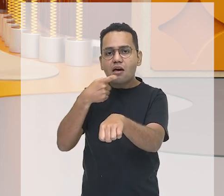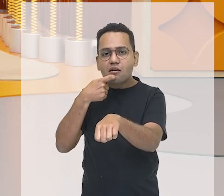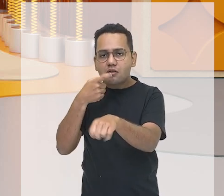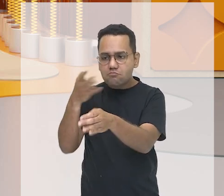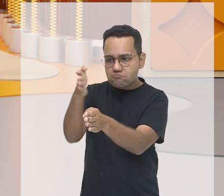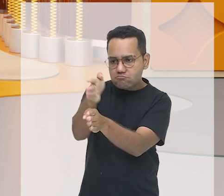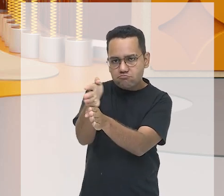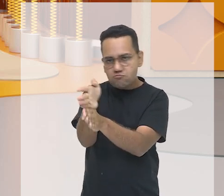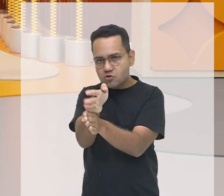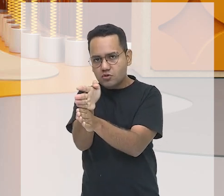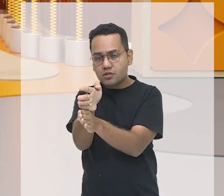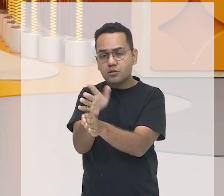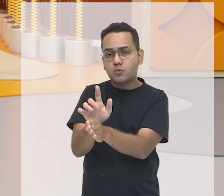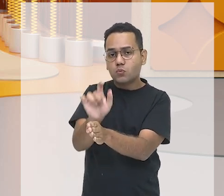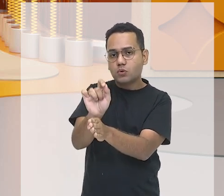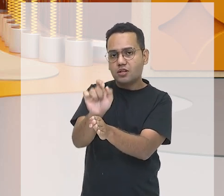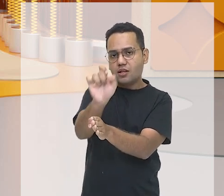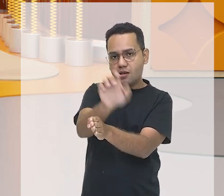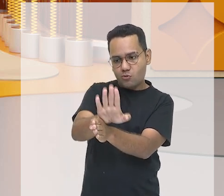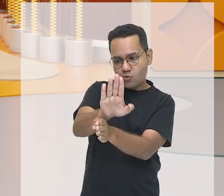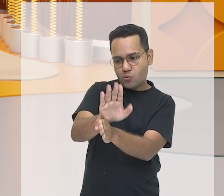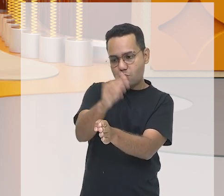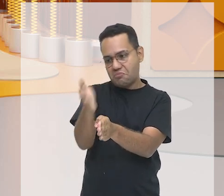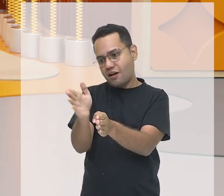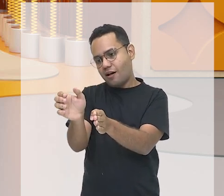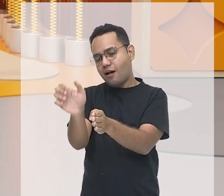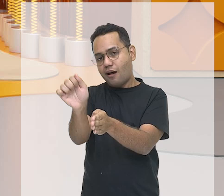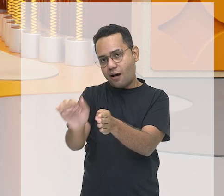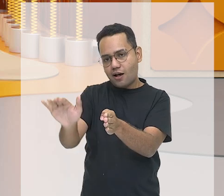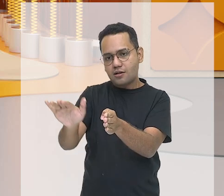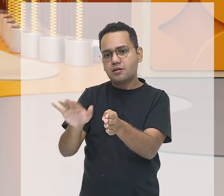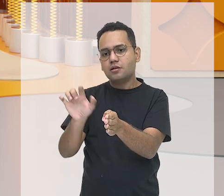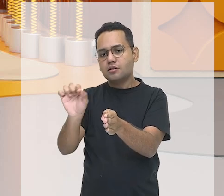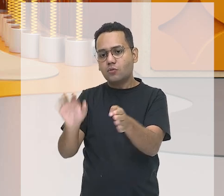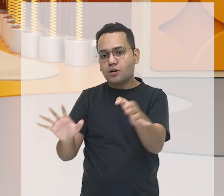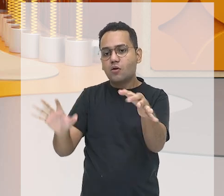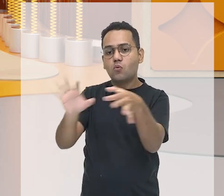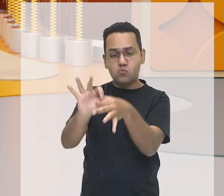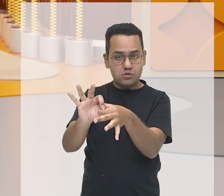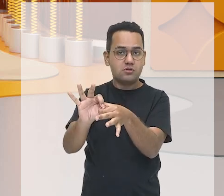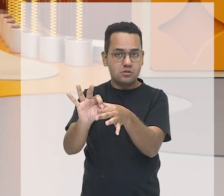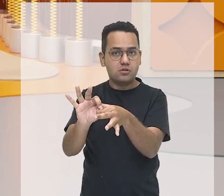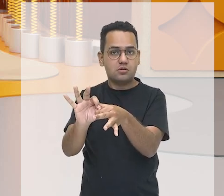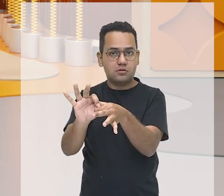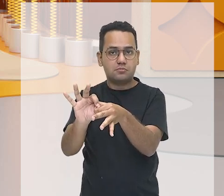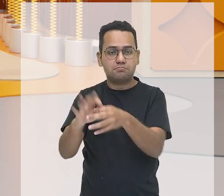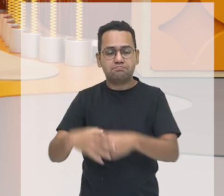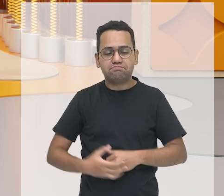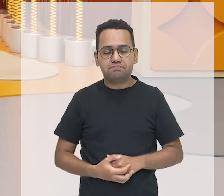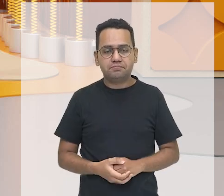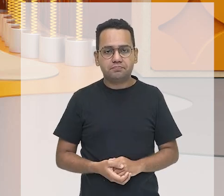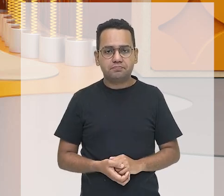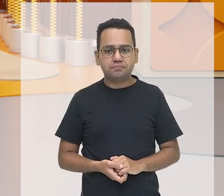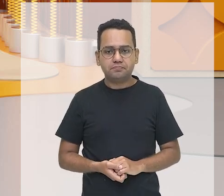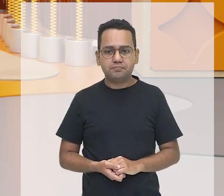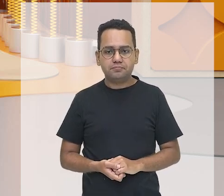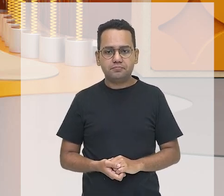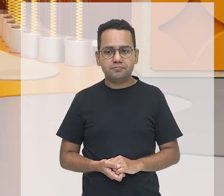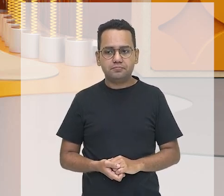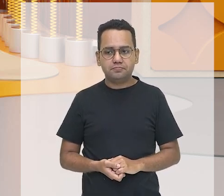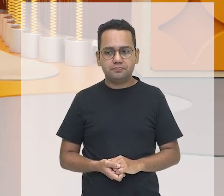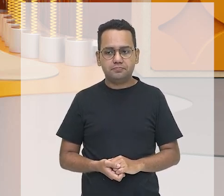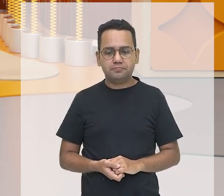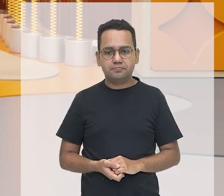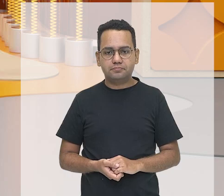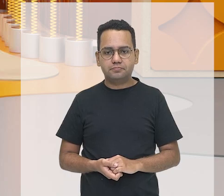fazem fronteira ali com a Europa, são países que querem se integrar cada vez mais, tá bom? Mas a gente tem que